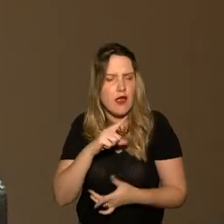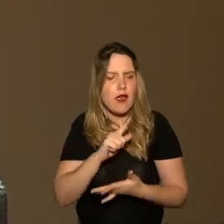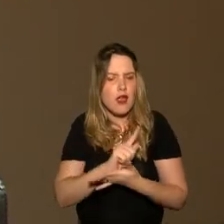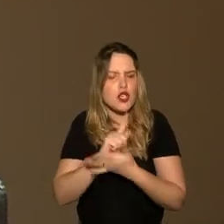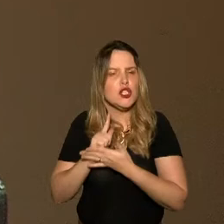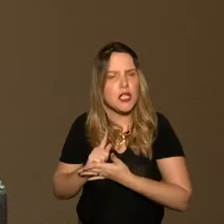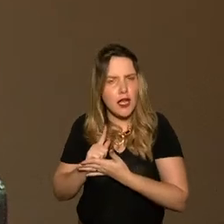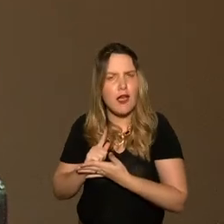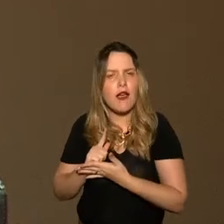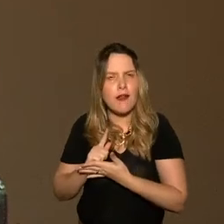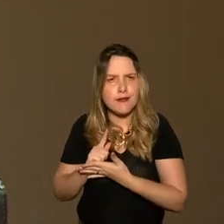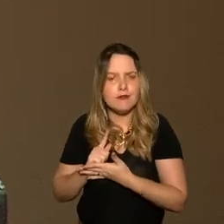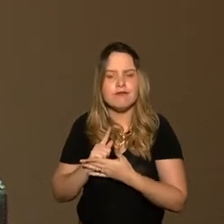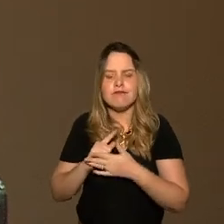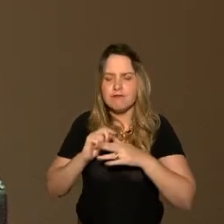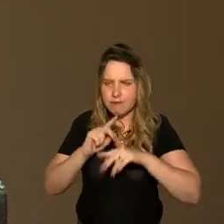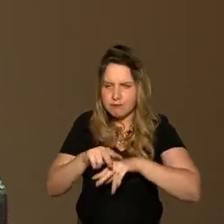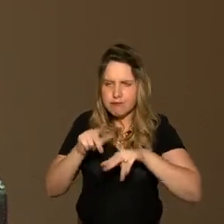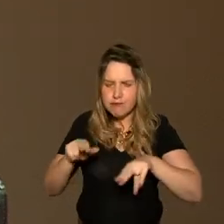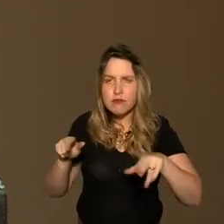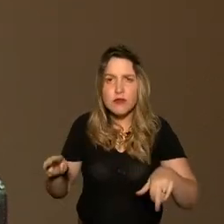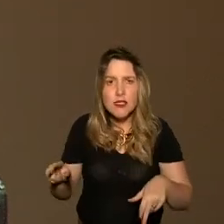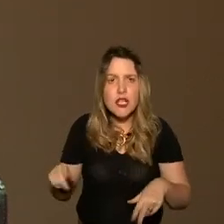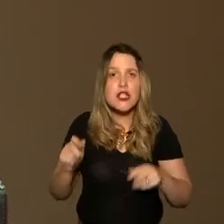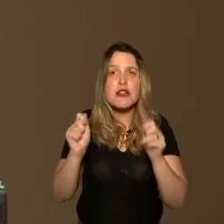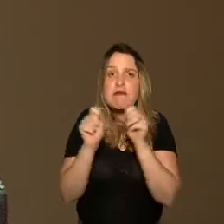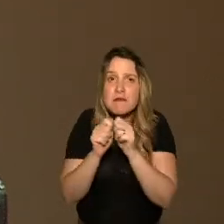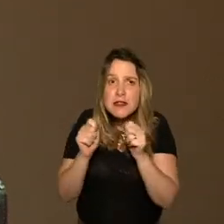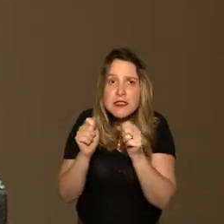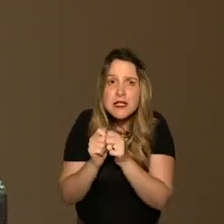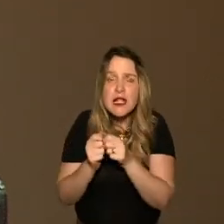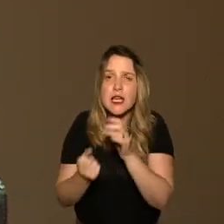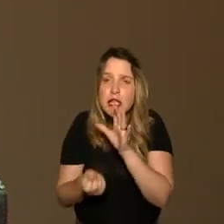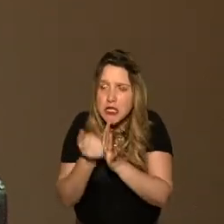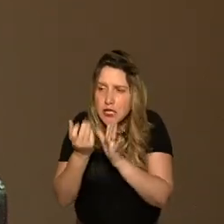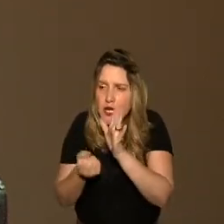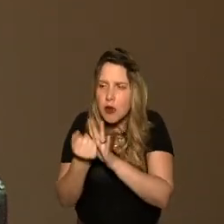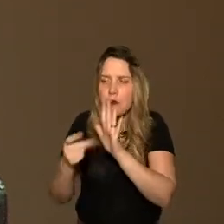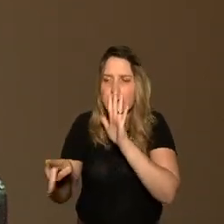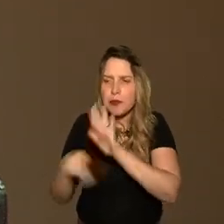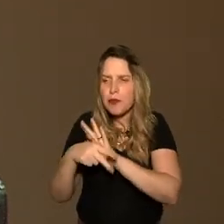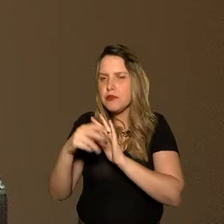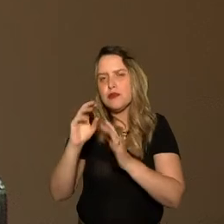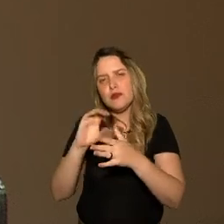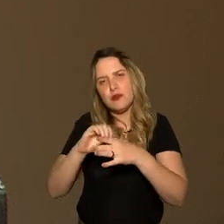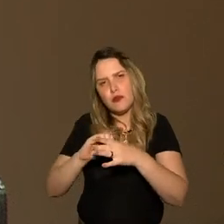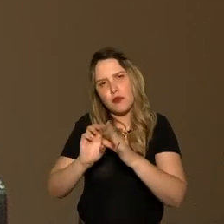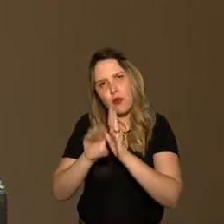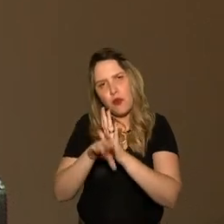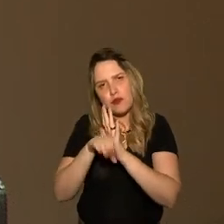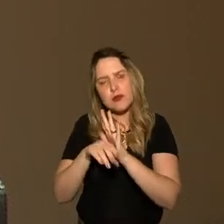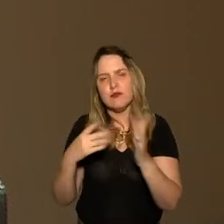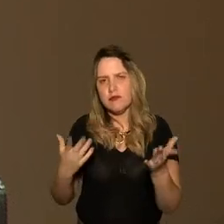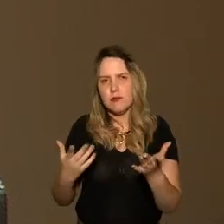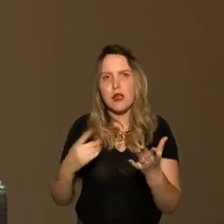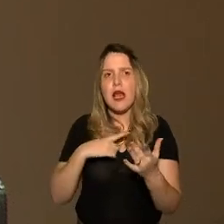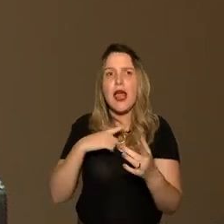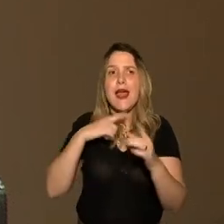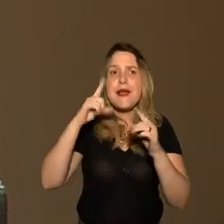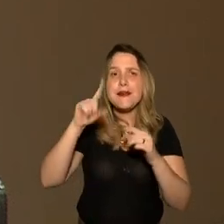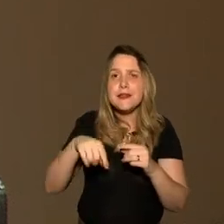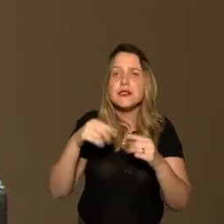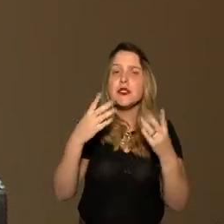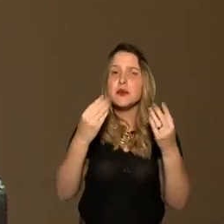as referências curatoriais os textos de parede as referências das legendas porque eram experiências